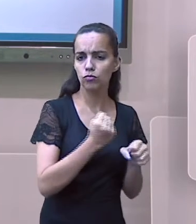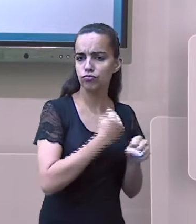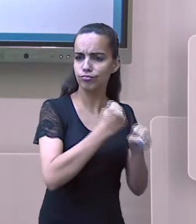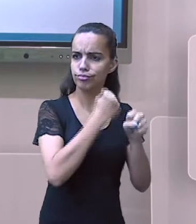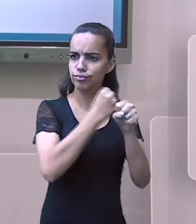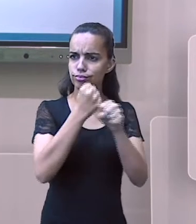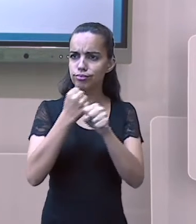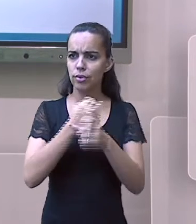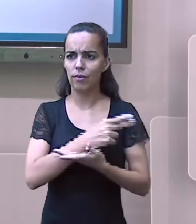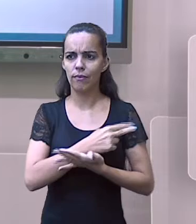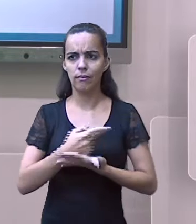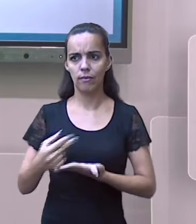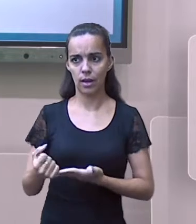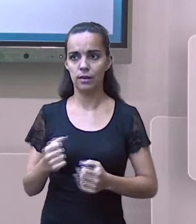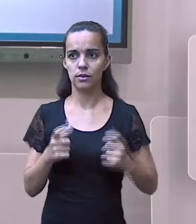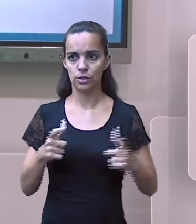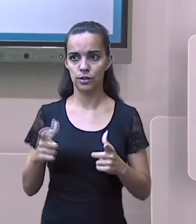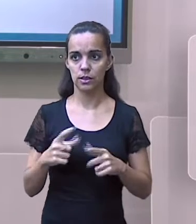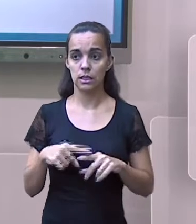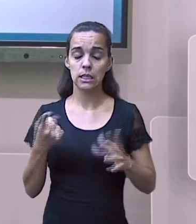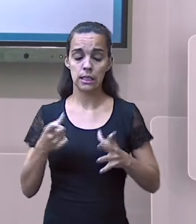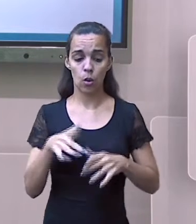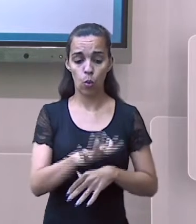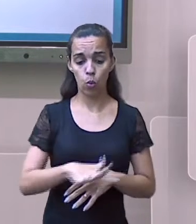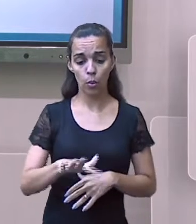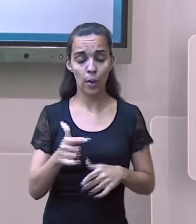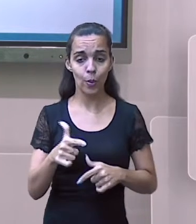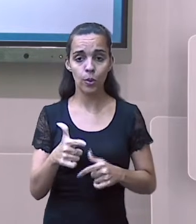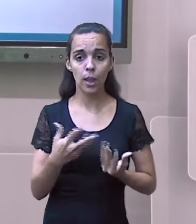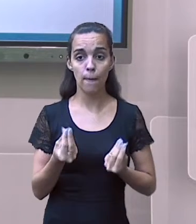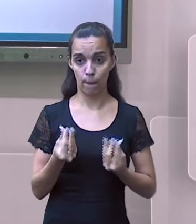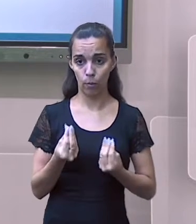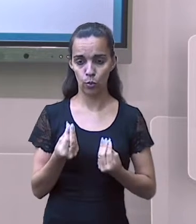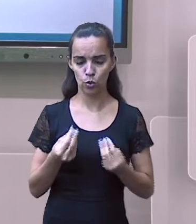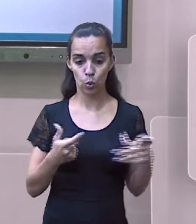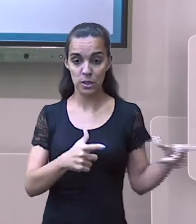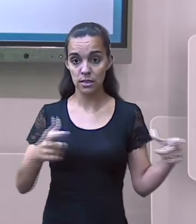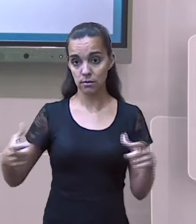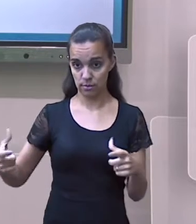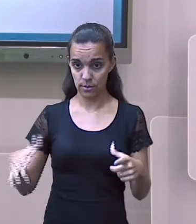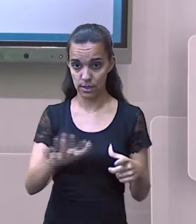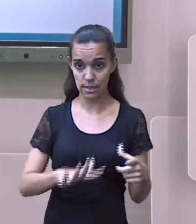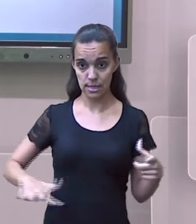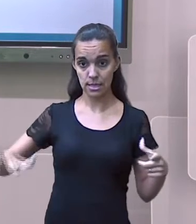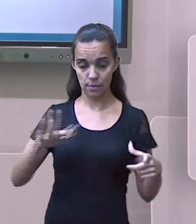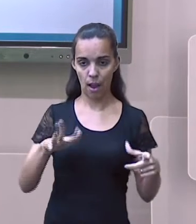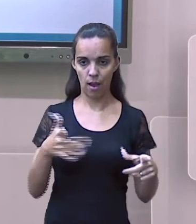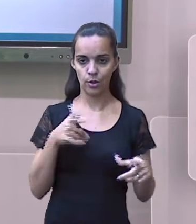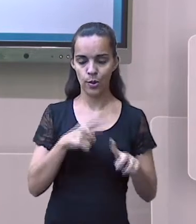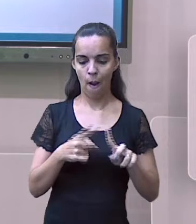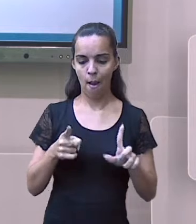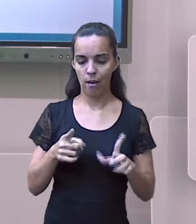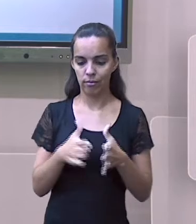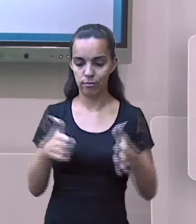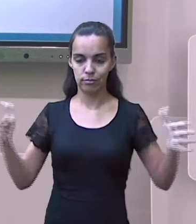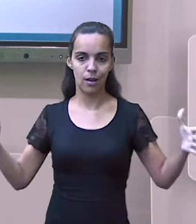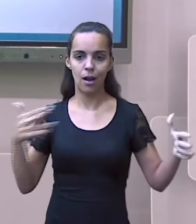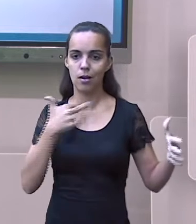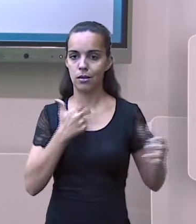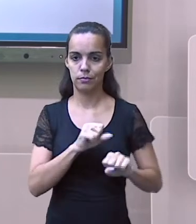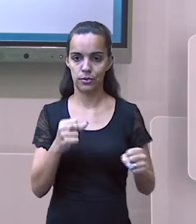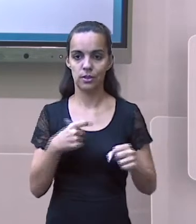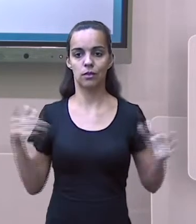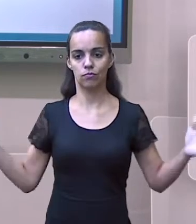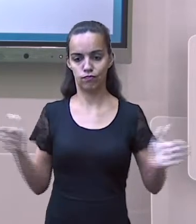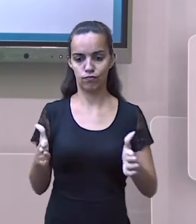em cidades onde não tem muito espaço para construção no solo. Então, o que é feito? São feitos aí prédios